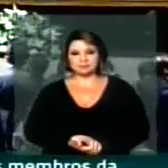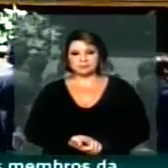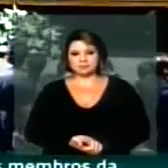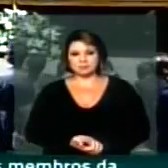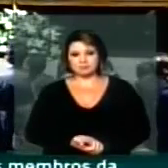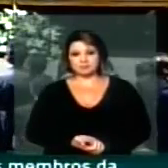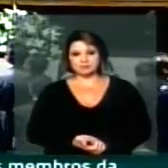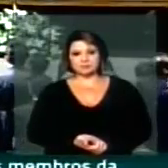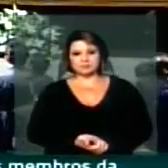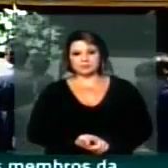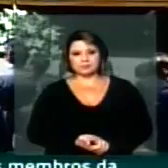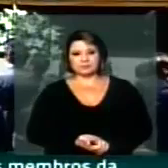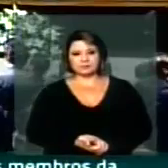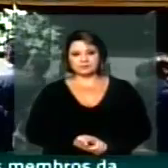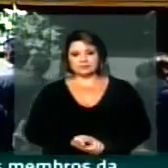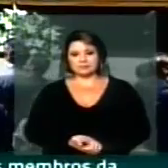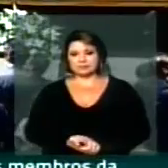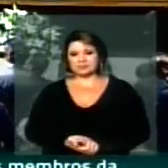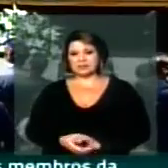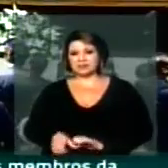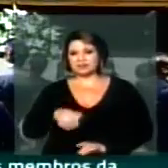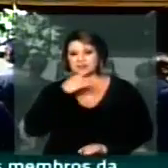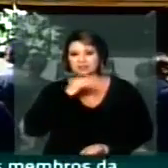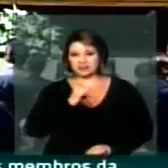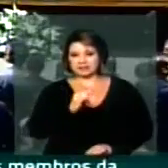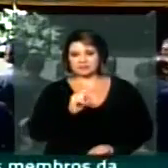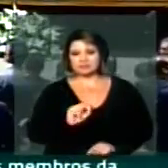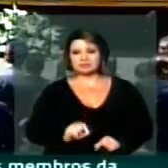Obrigado. Eu queria dizer então,